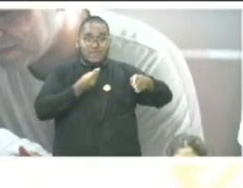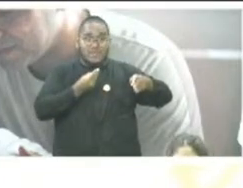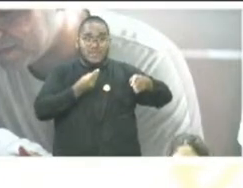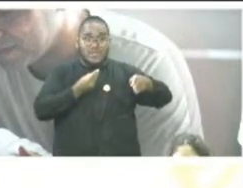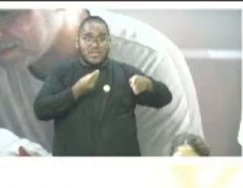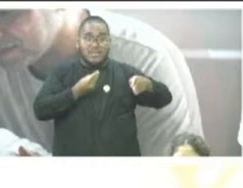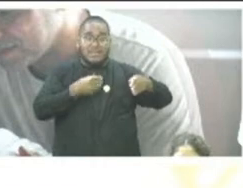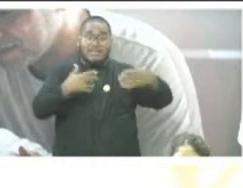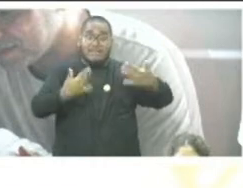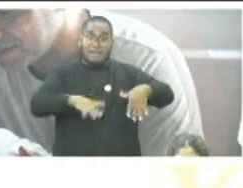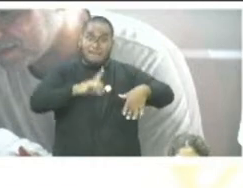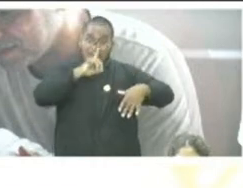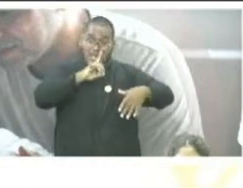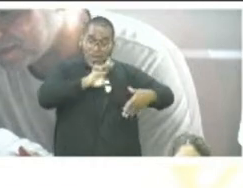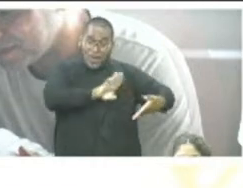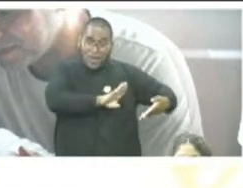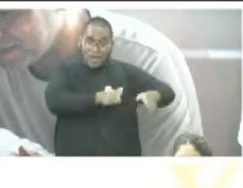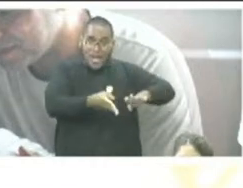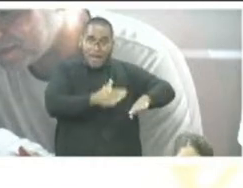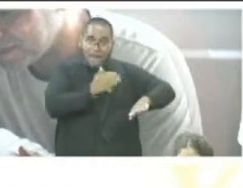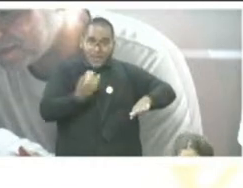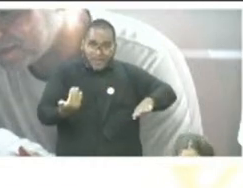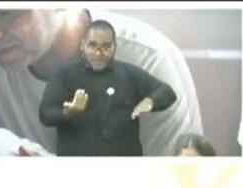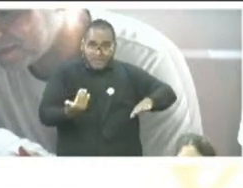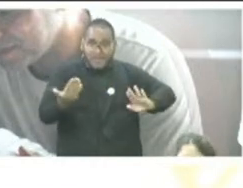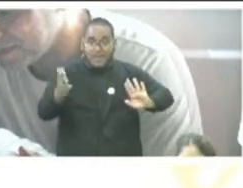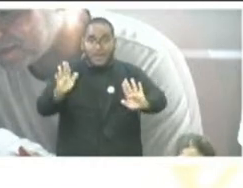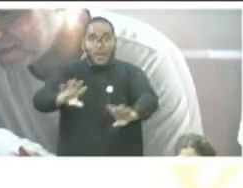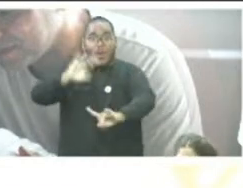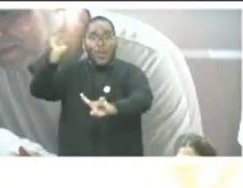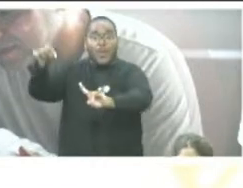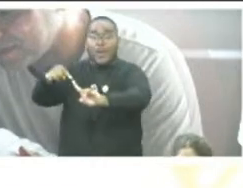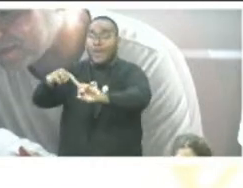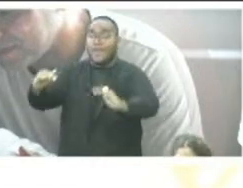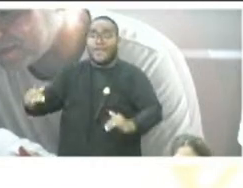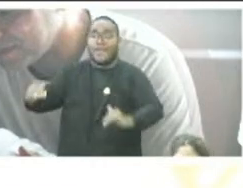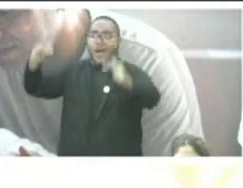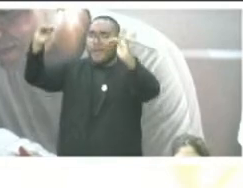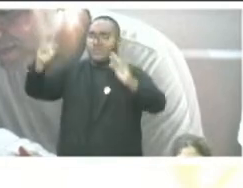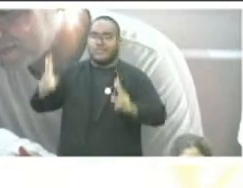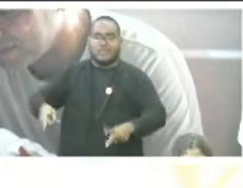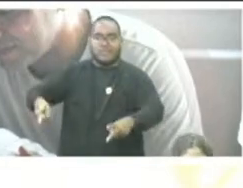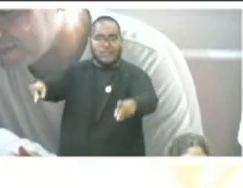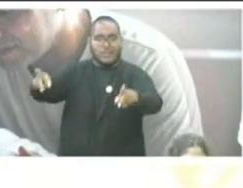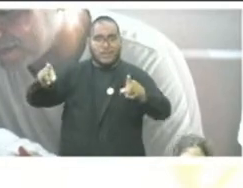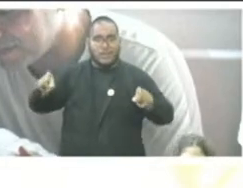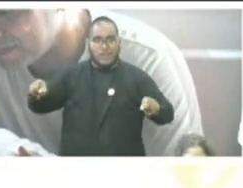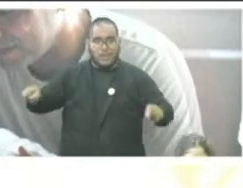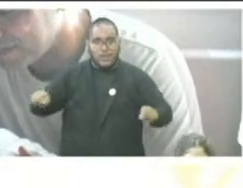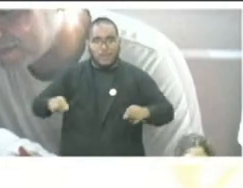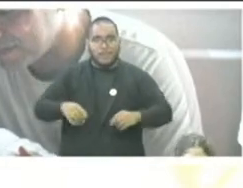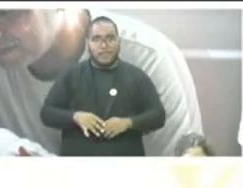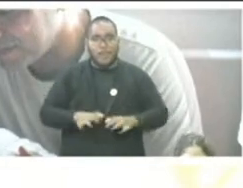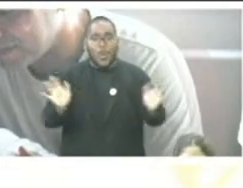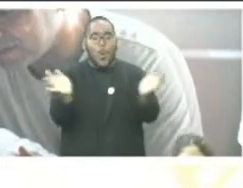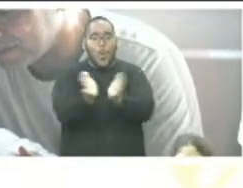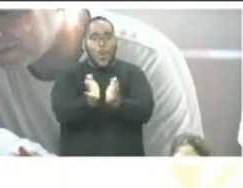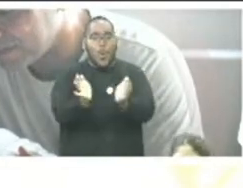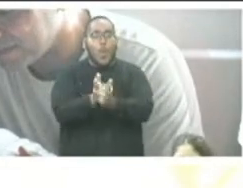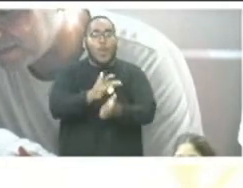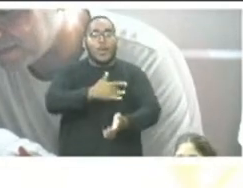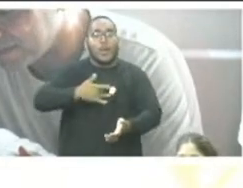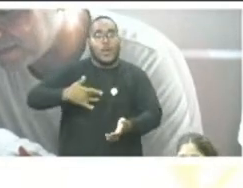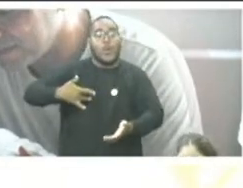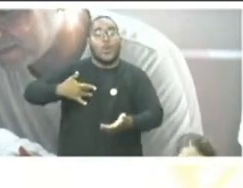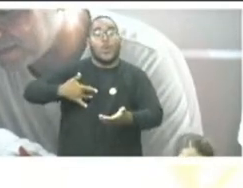peregrinação, a gente tem risco. O objetivo maior, sempre, é que a rede de serviços de saúde consiga estar